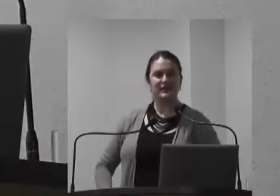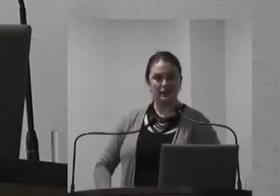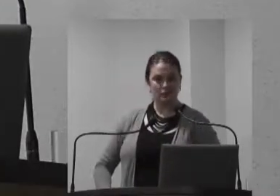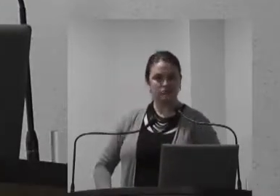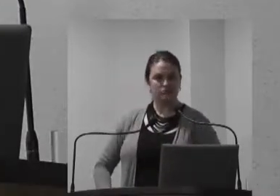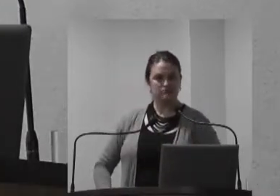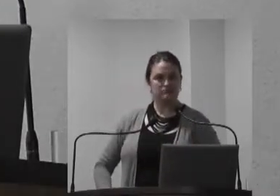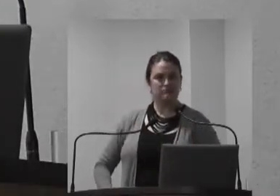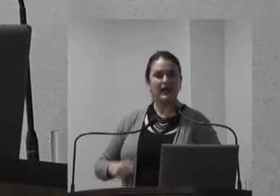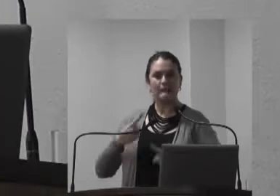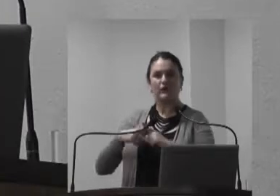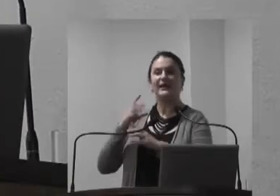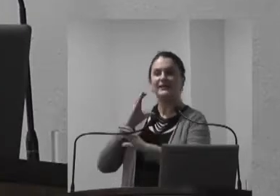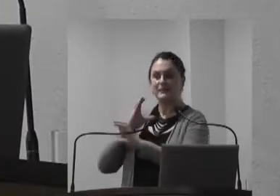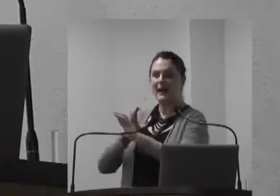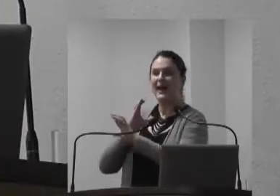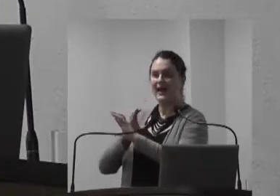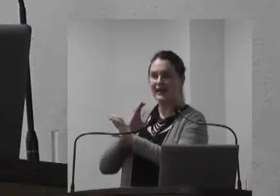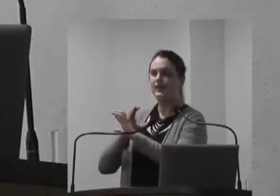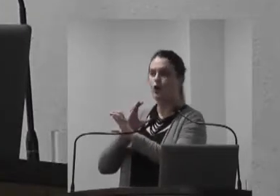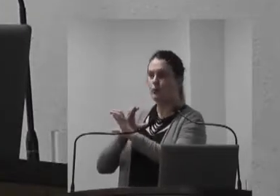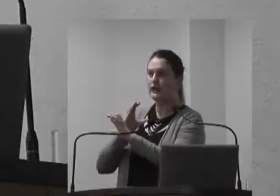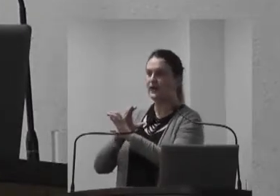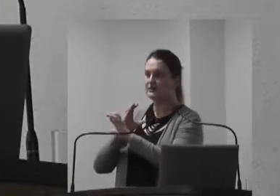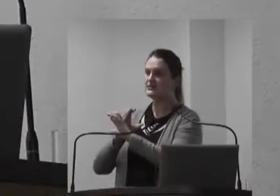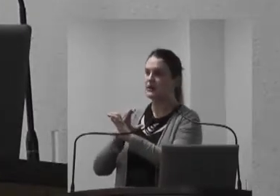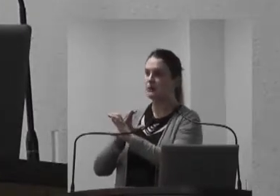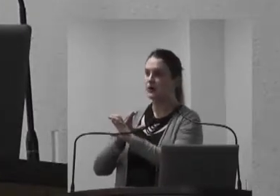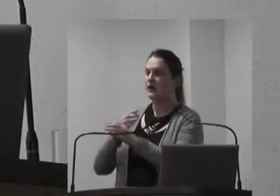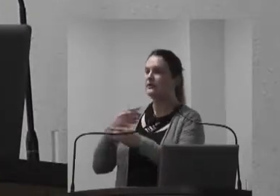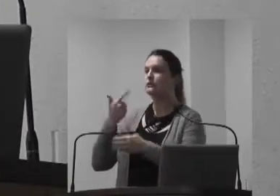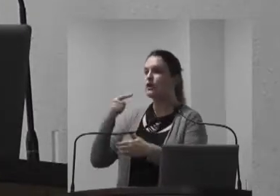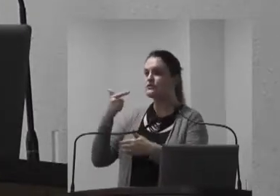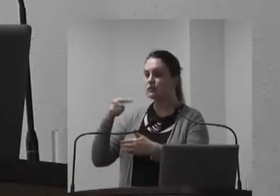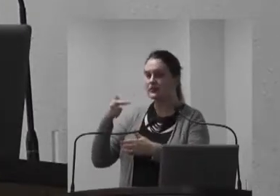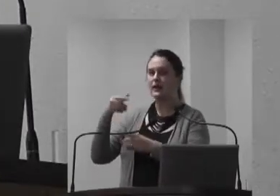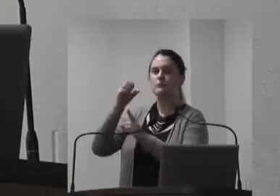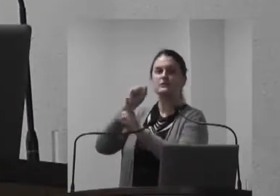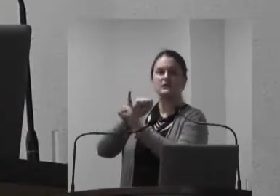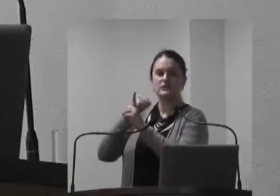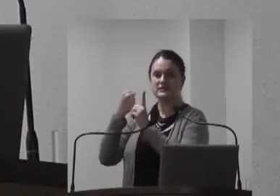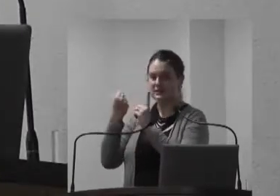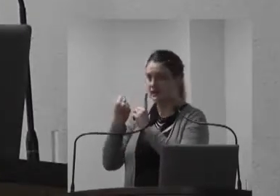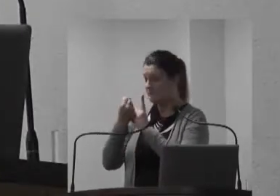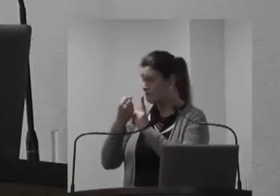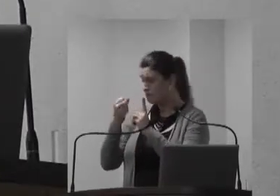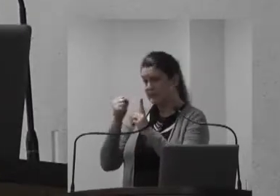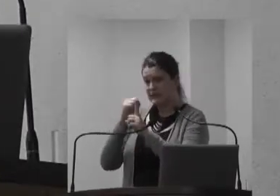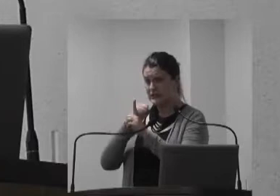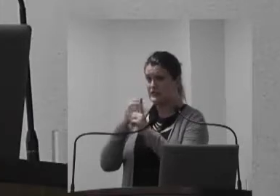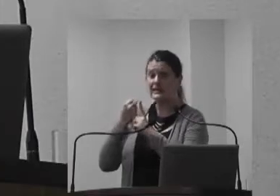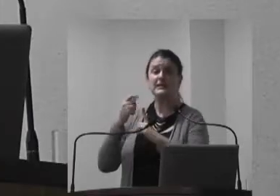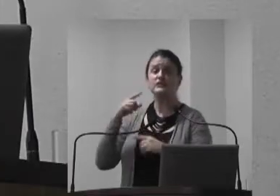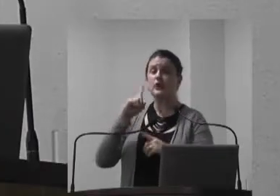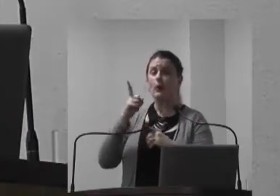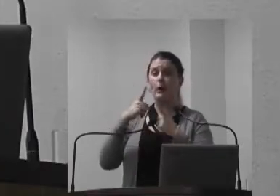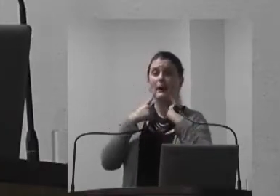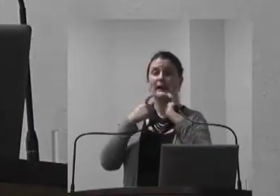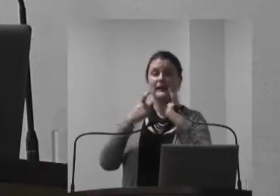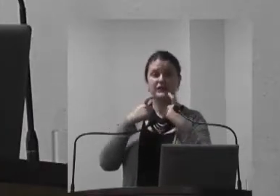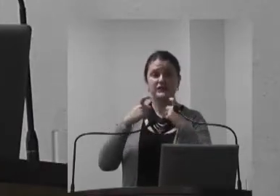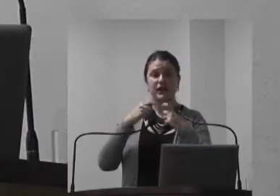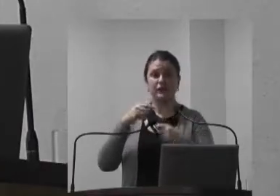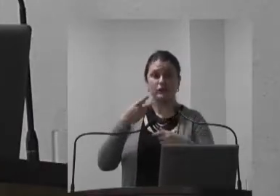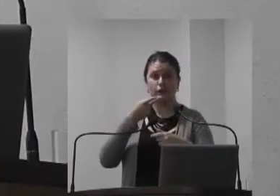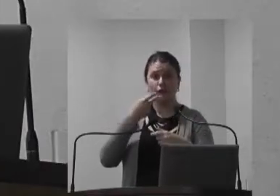ser cidadão, né? Porque ele tem barreira de comunicação. Então, nós não temos na sociedade, isso não